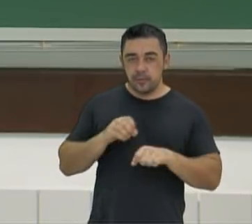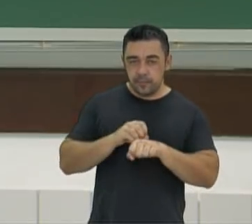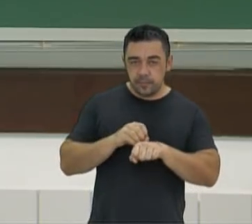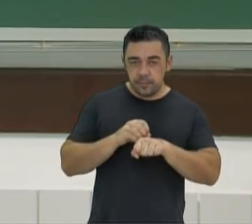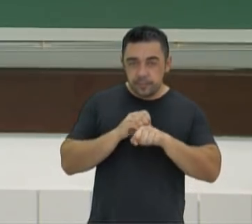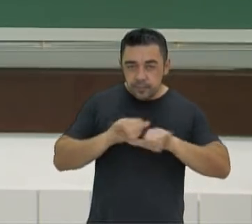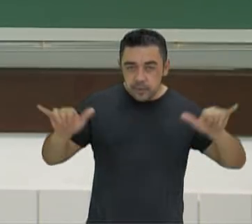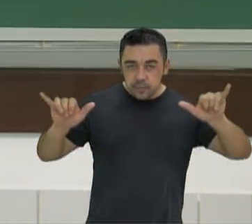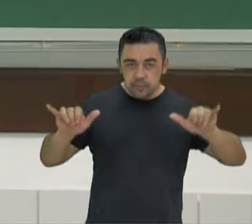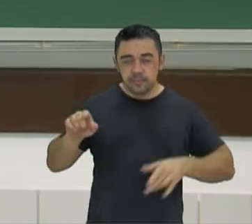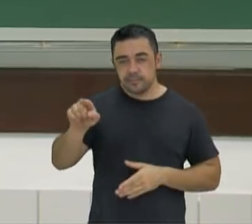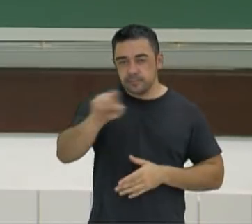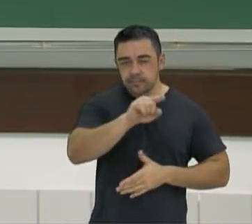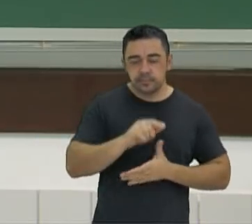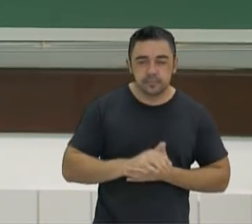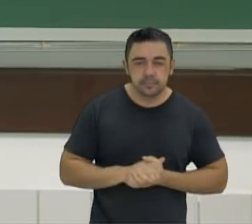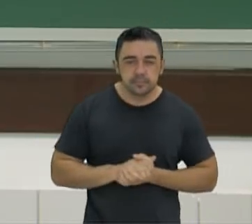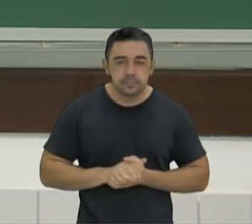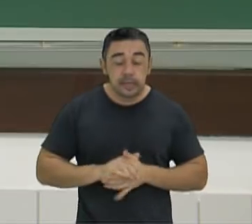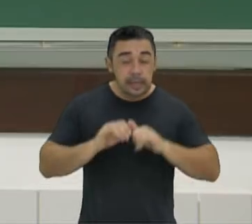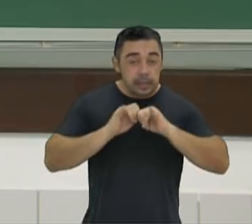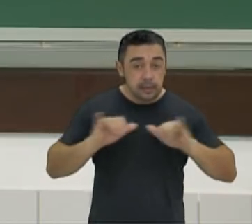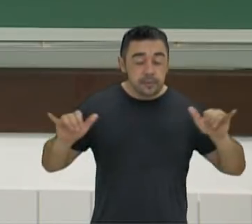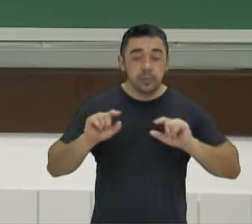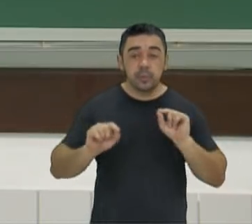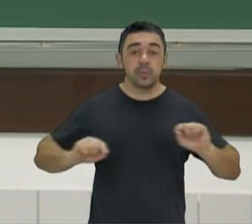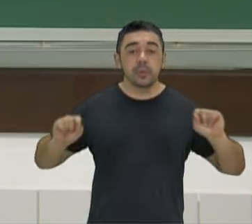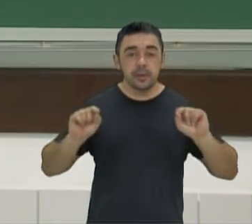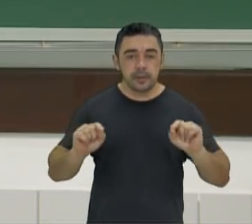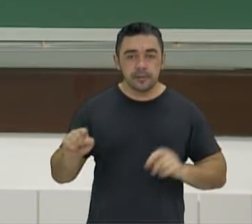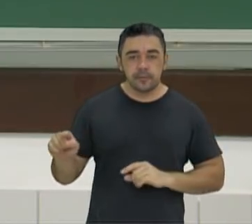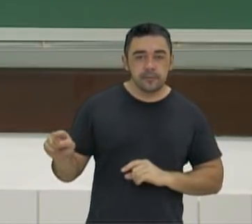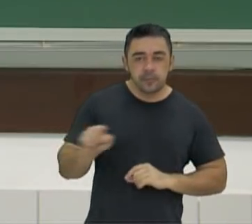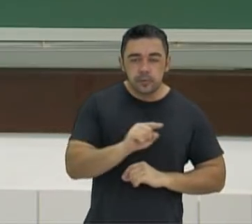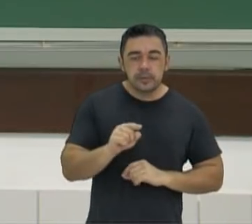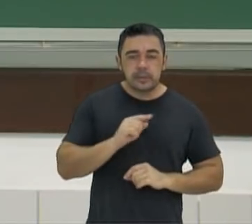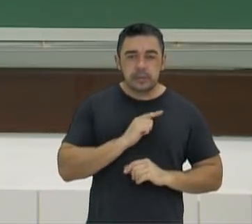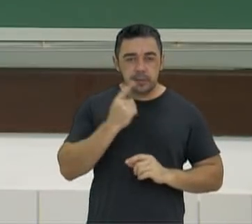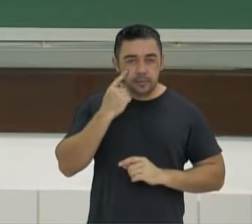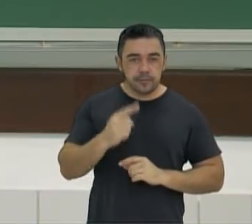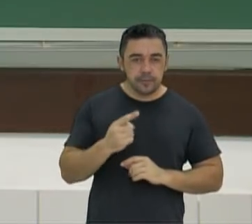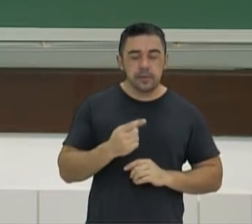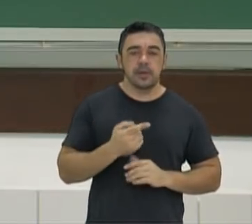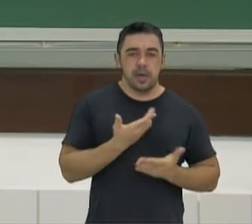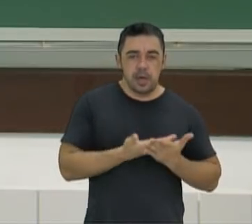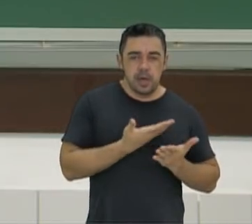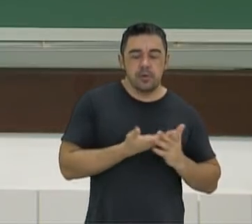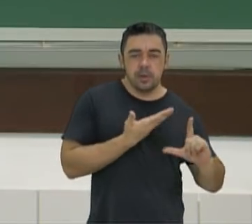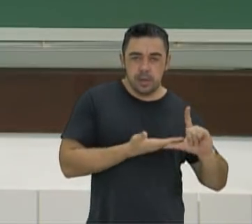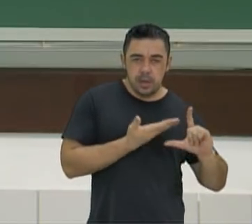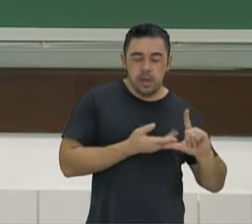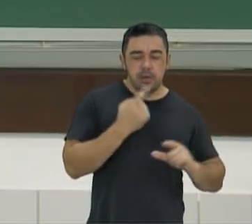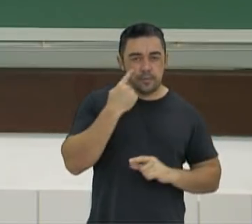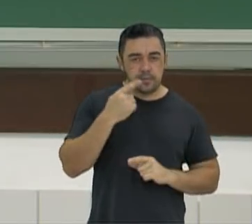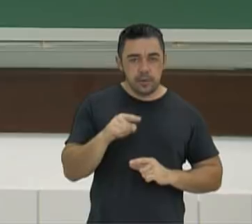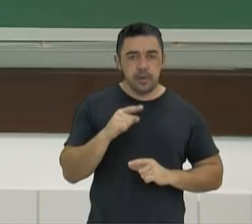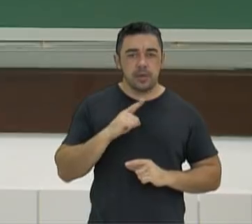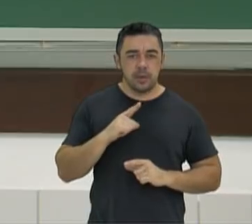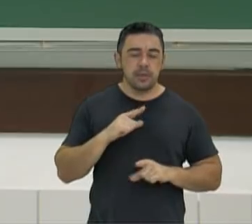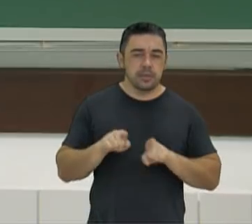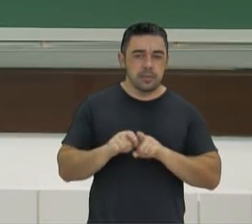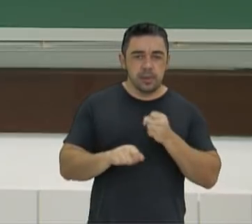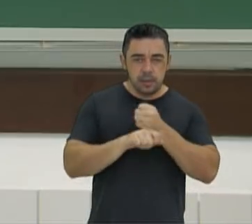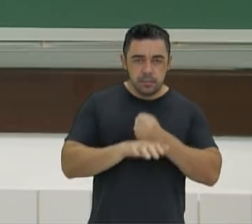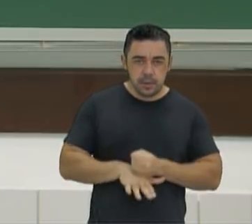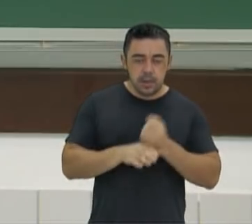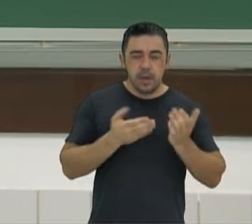recados. Quais são os recados? Você que está acompanhando as aulas lá pelo Classroom, né, pelo aplicativo, e estão fazendo